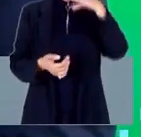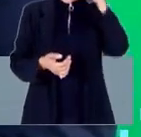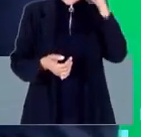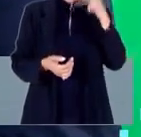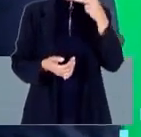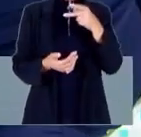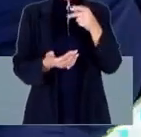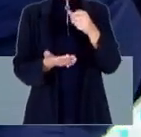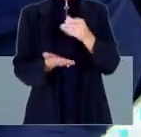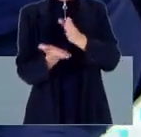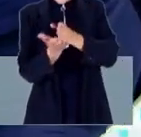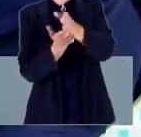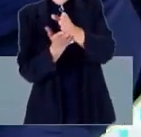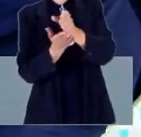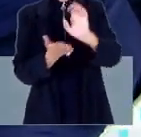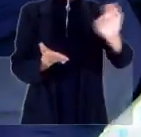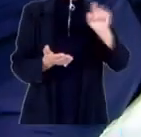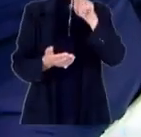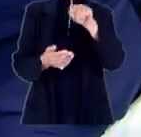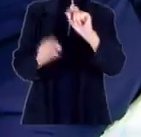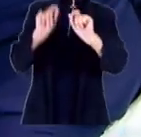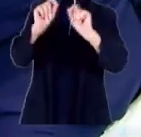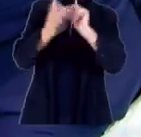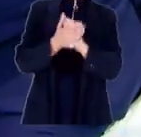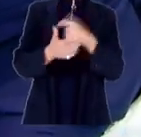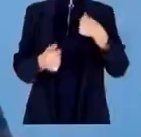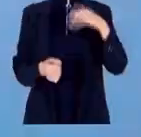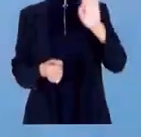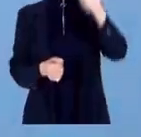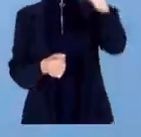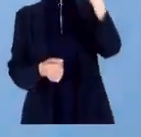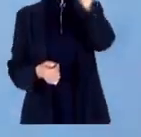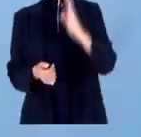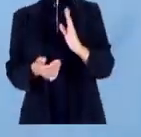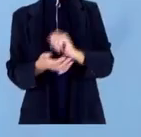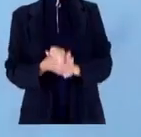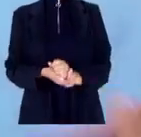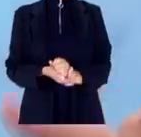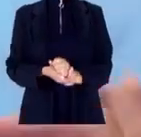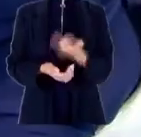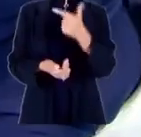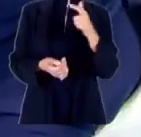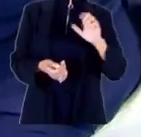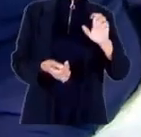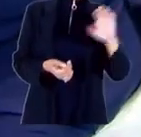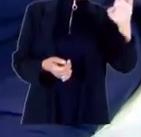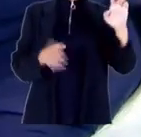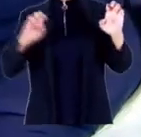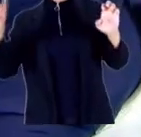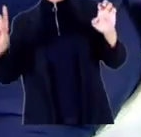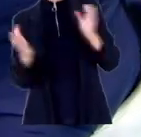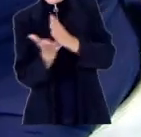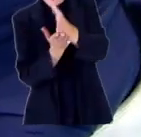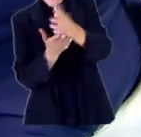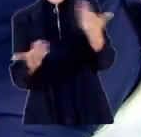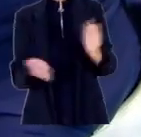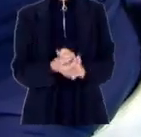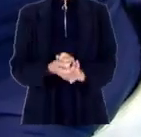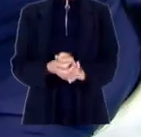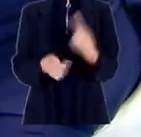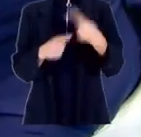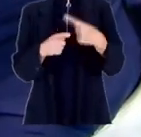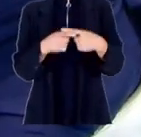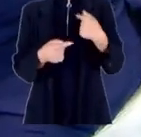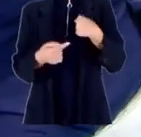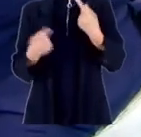que é centro esquerda você é candidato de quê eu sou candidato do Brasil eu não tenho esquerda direita meio Até porque